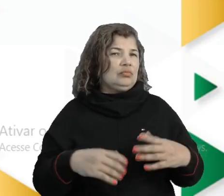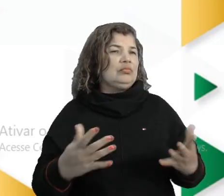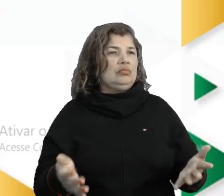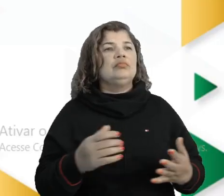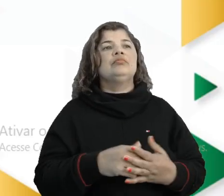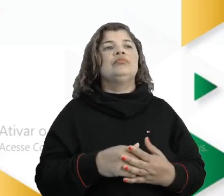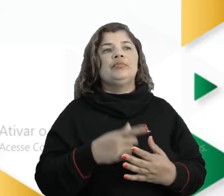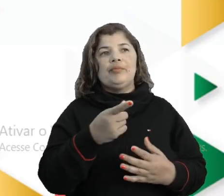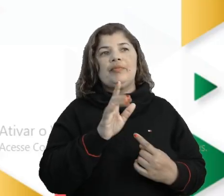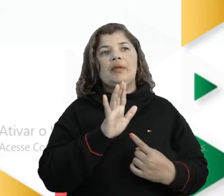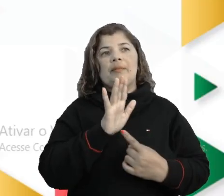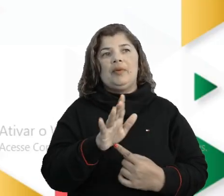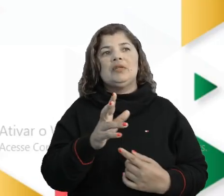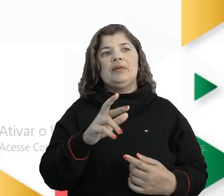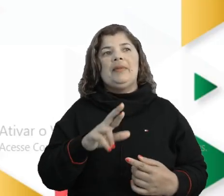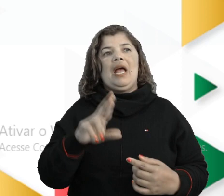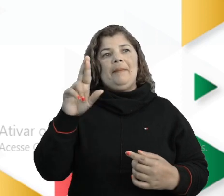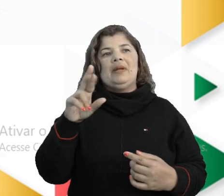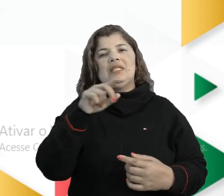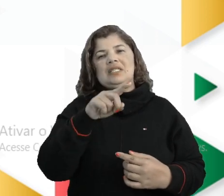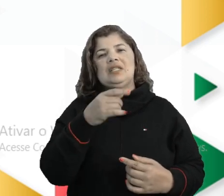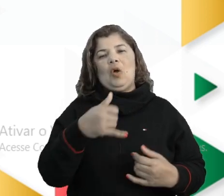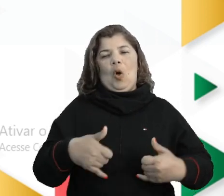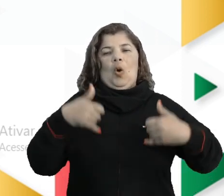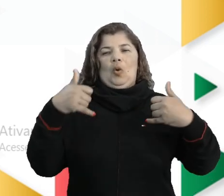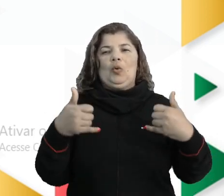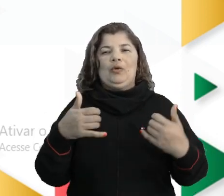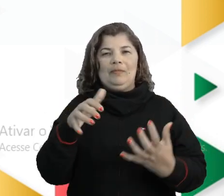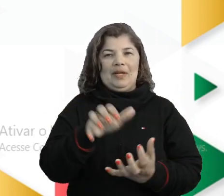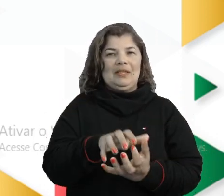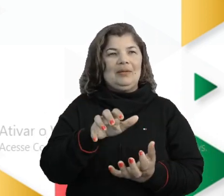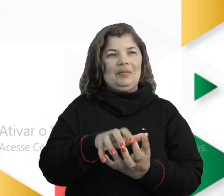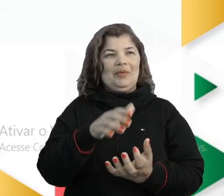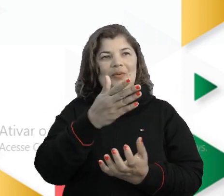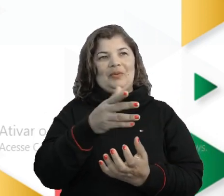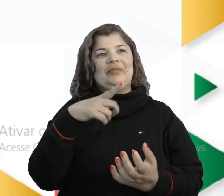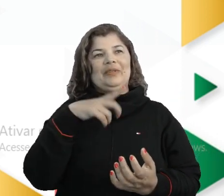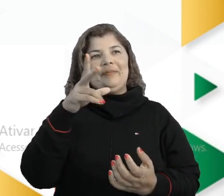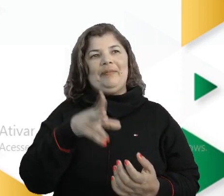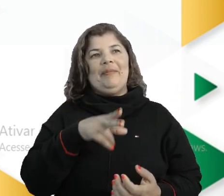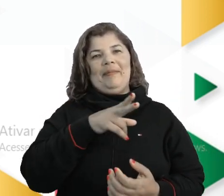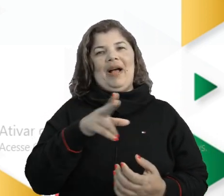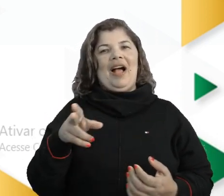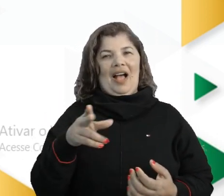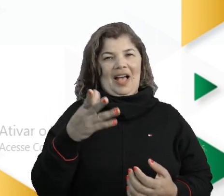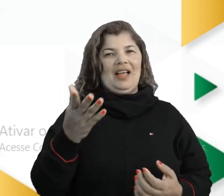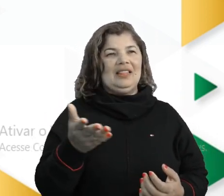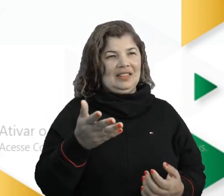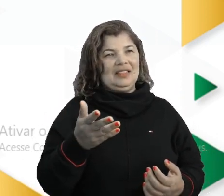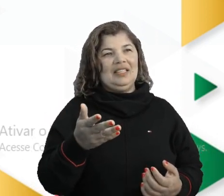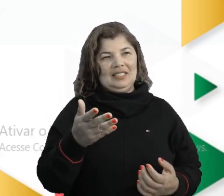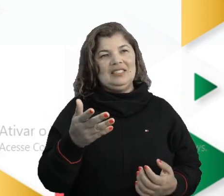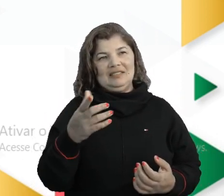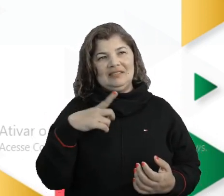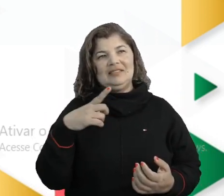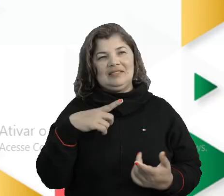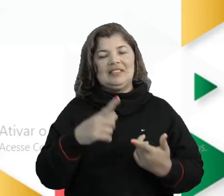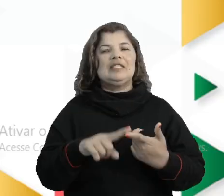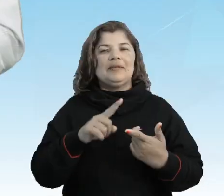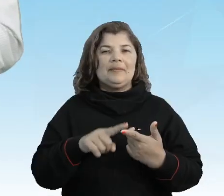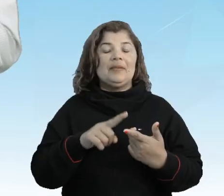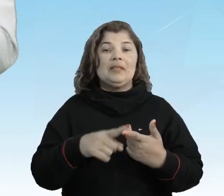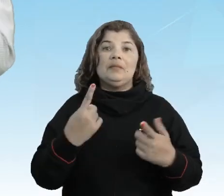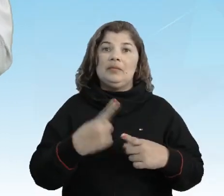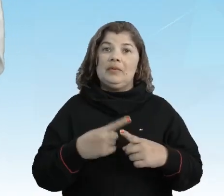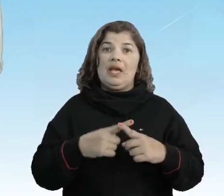a representação desse orgulho pernambucano, certo? Nós temos até padres ali, olha, tá vendo? Isso. Porque a Revolução